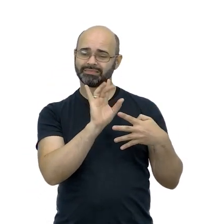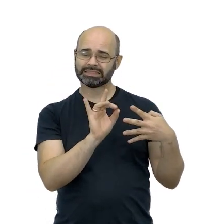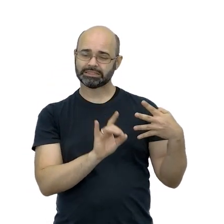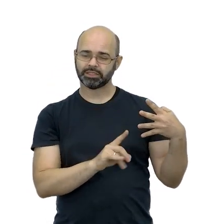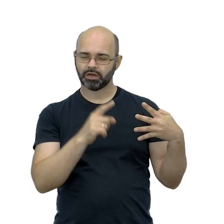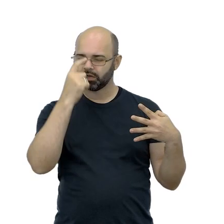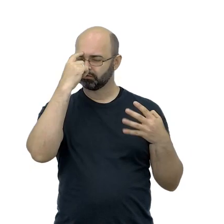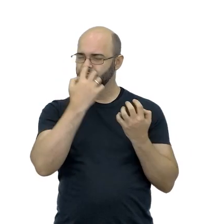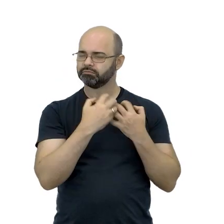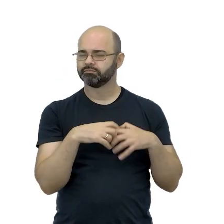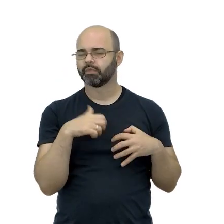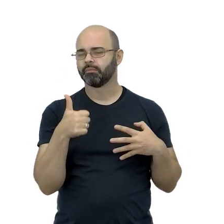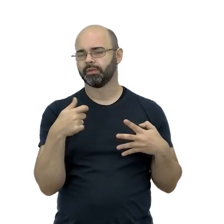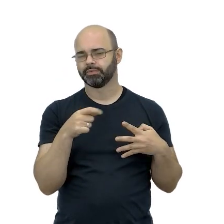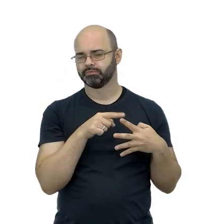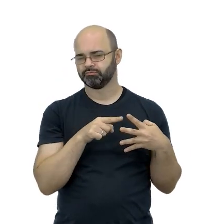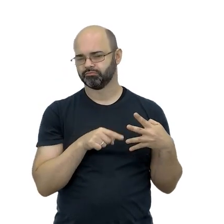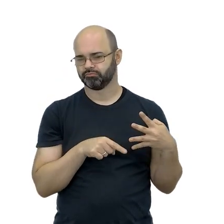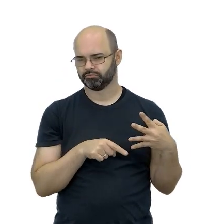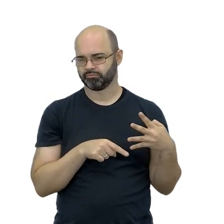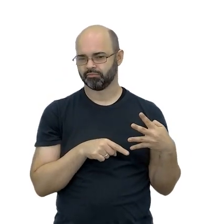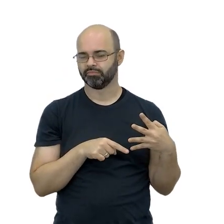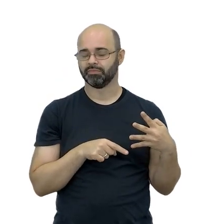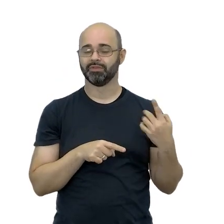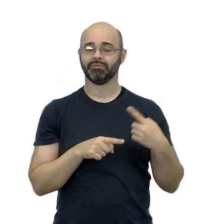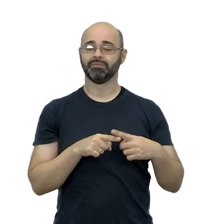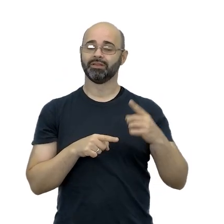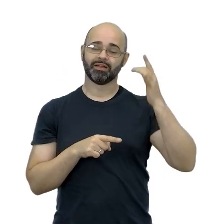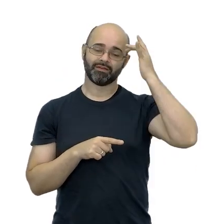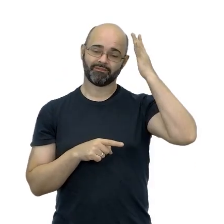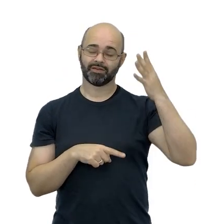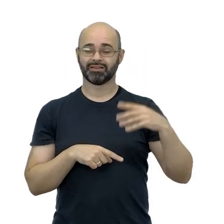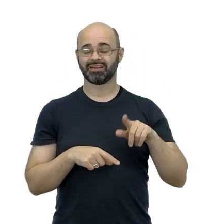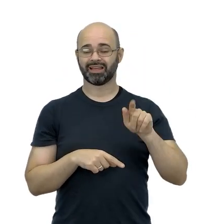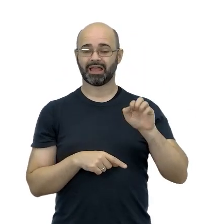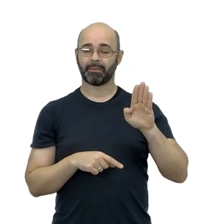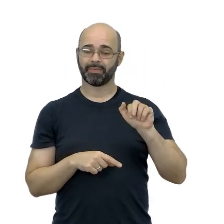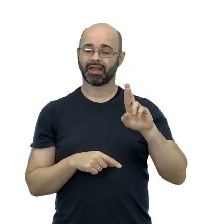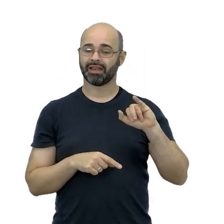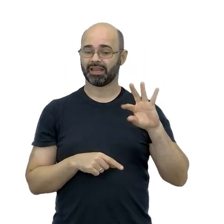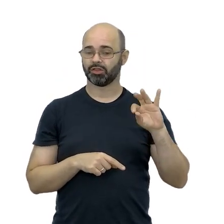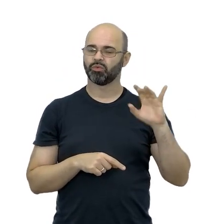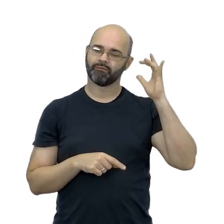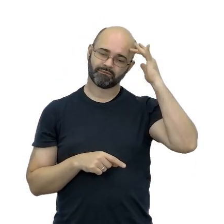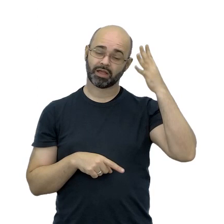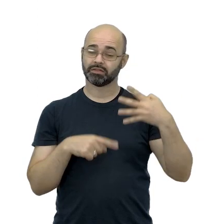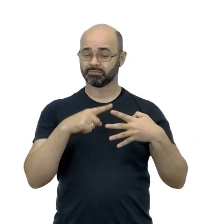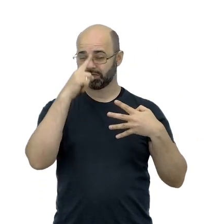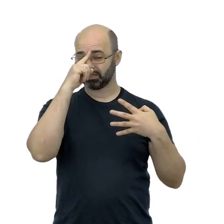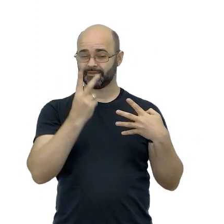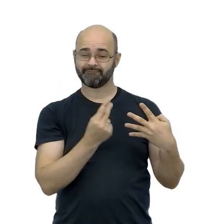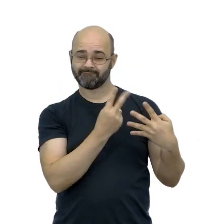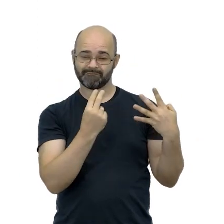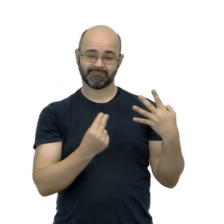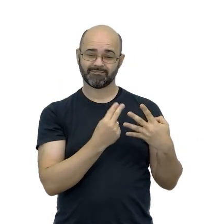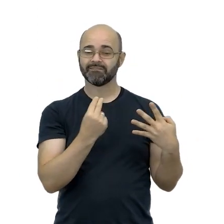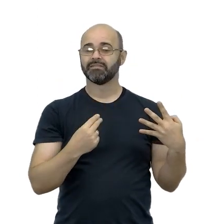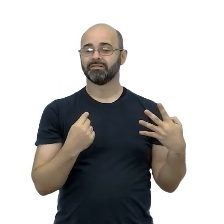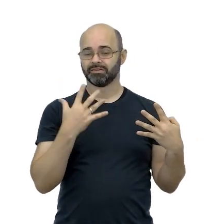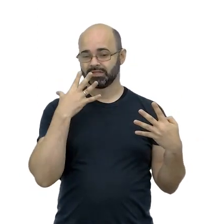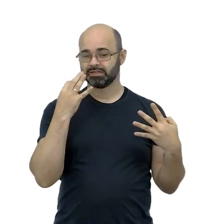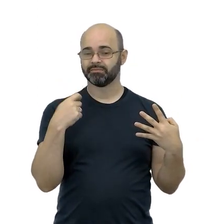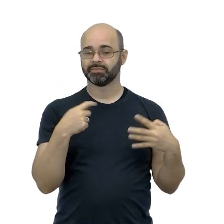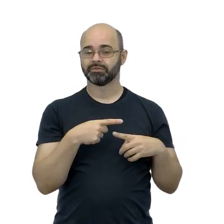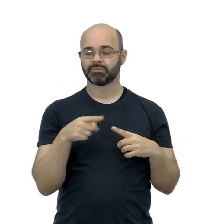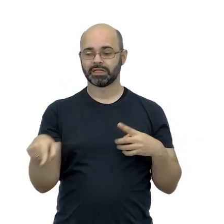muito bem pensado. Eu falo para vocês que é muito mais fácil construir o gabarito do que construir os distratores, porque o distrator eu tenho que pensar naquilo